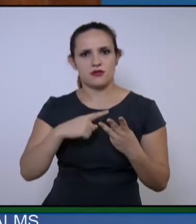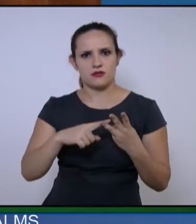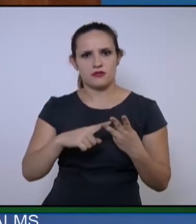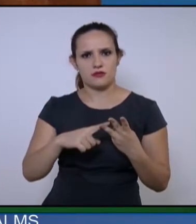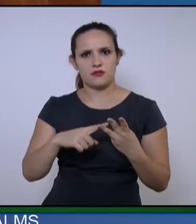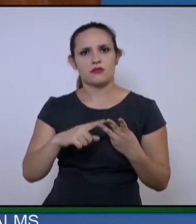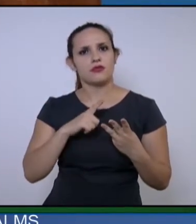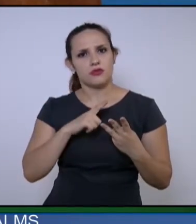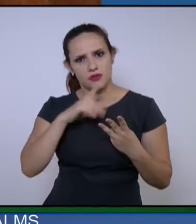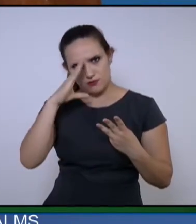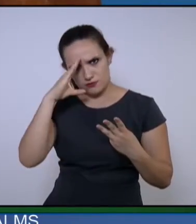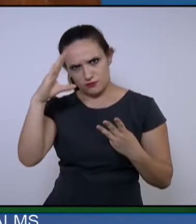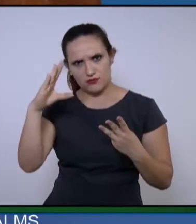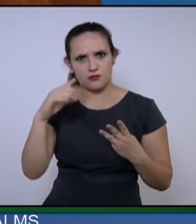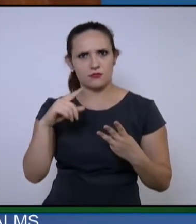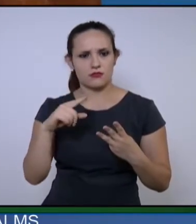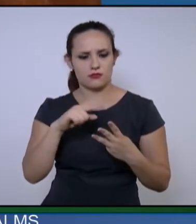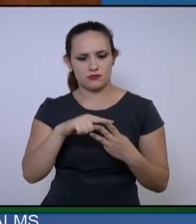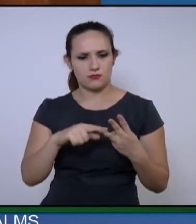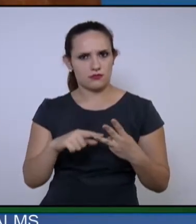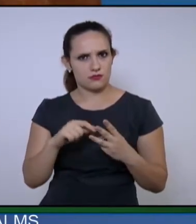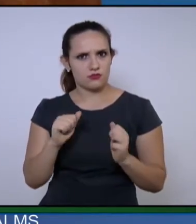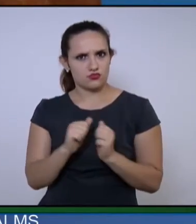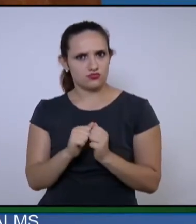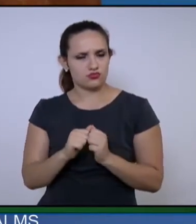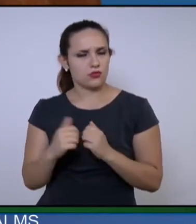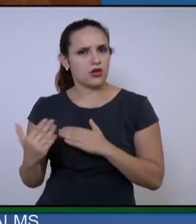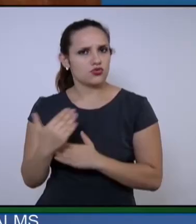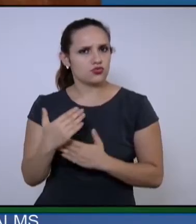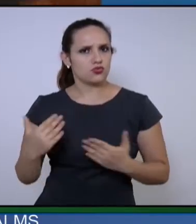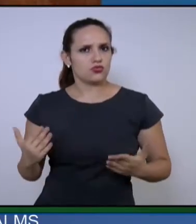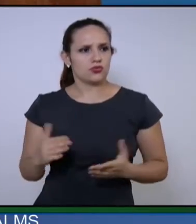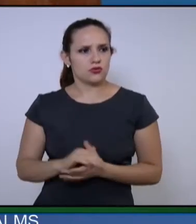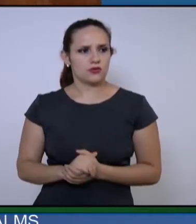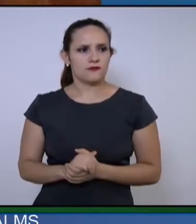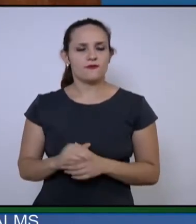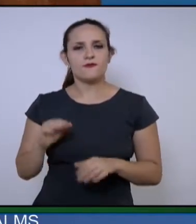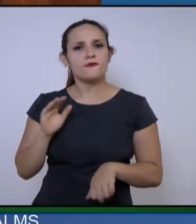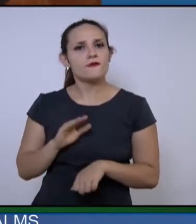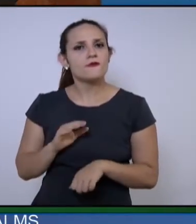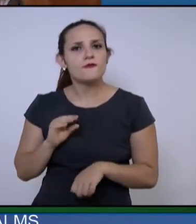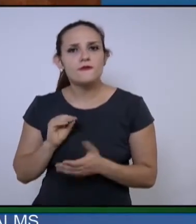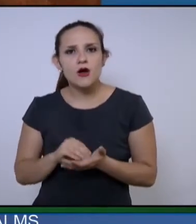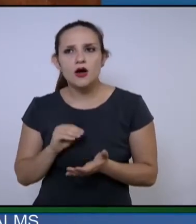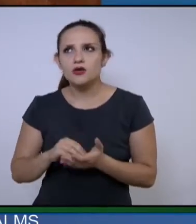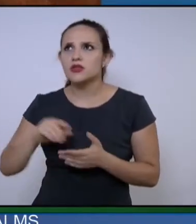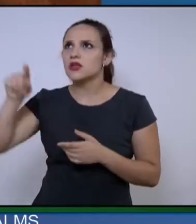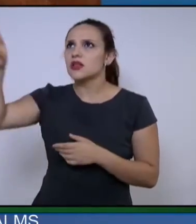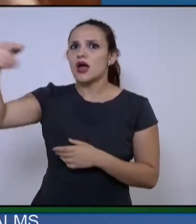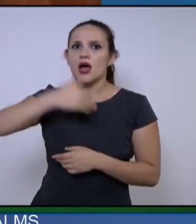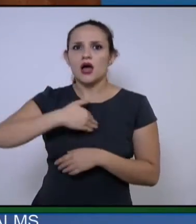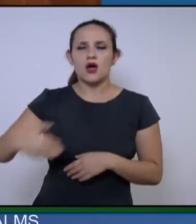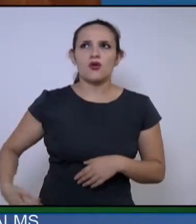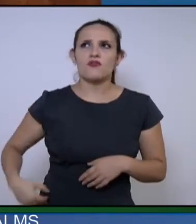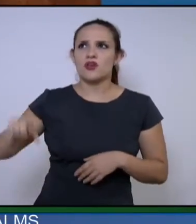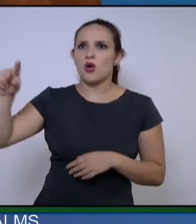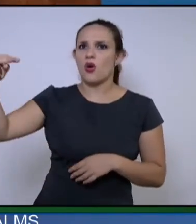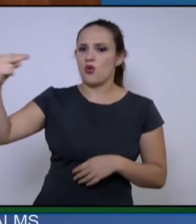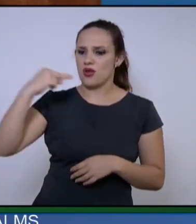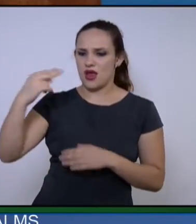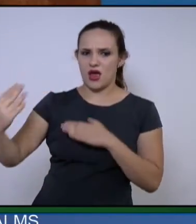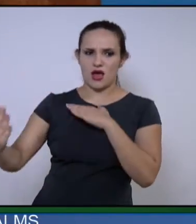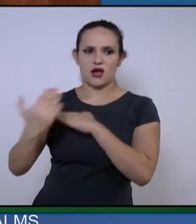o apoio do Exército Brasileiro. O que está faltando no Mato Grosso do Sul é o olhar do governo central. Leniente.